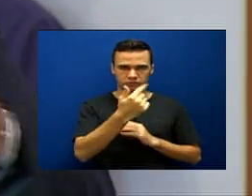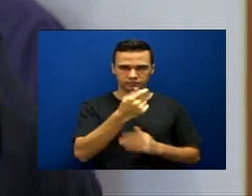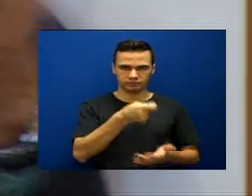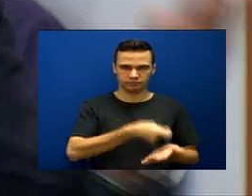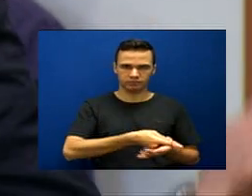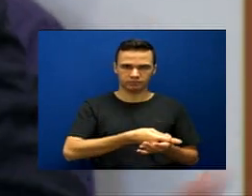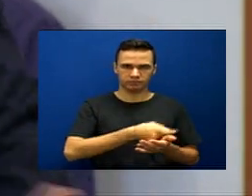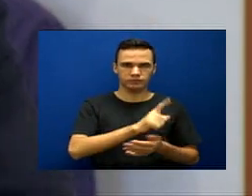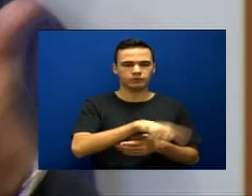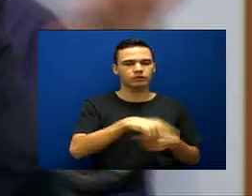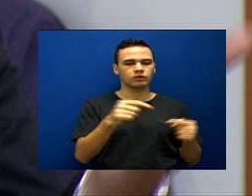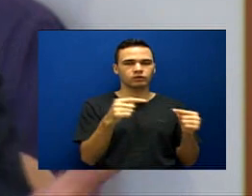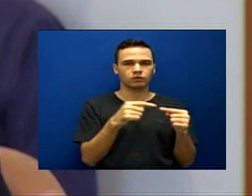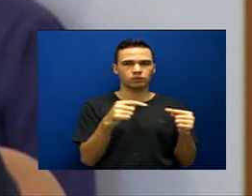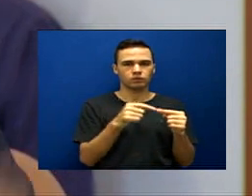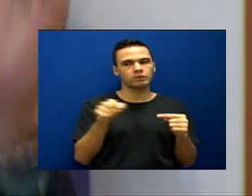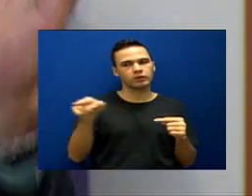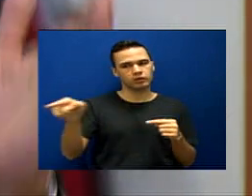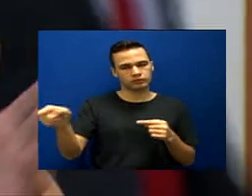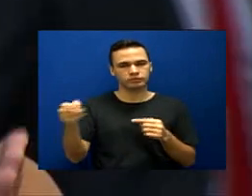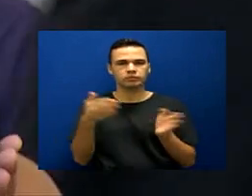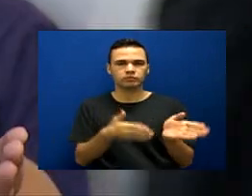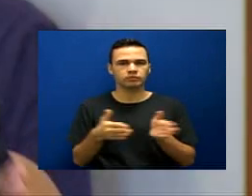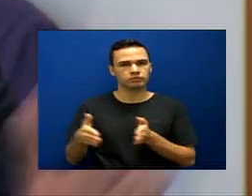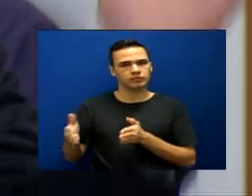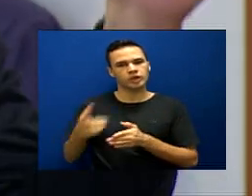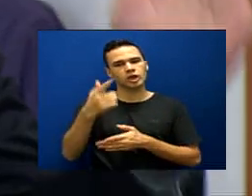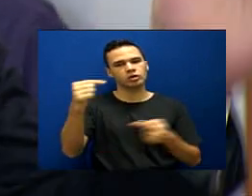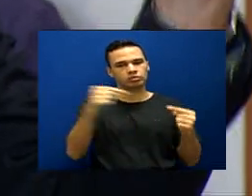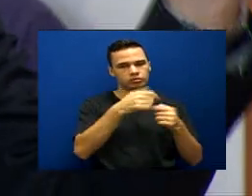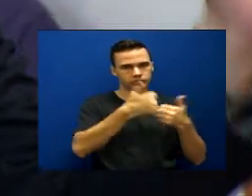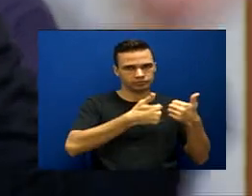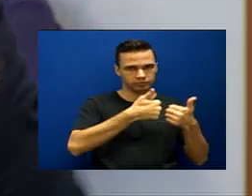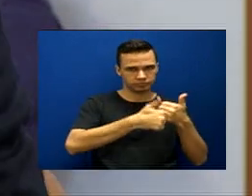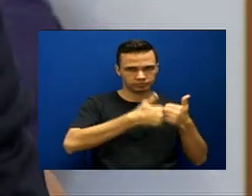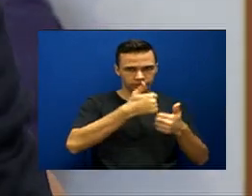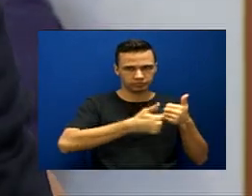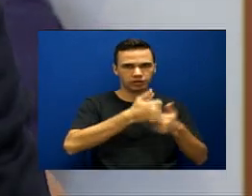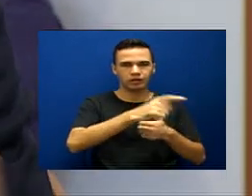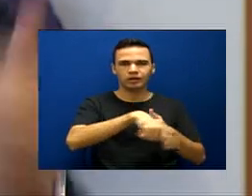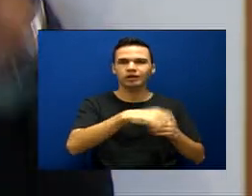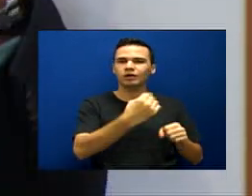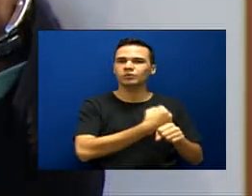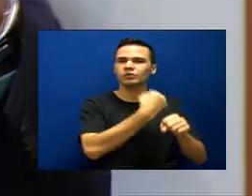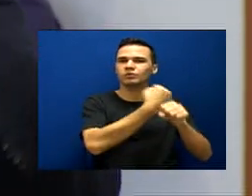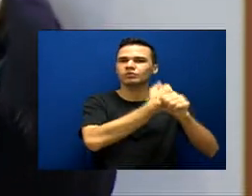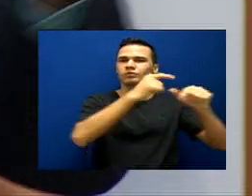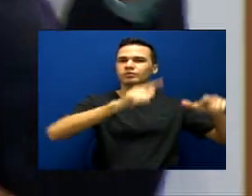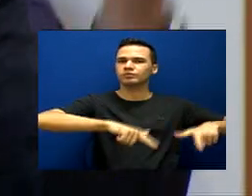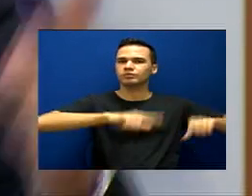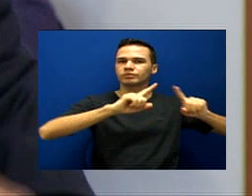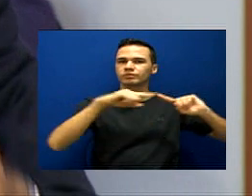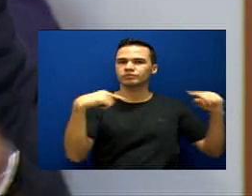estava dentro do seu programa para a área de esporte, a qual foi construído o ginásio lá no Éden, que é o seu reduto,